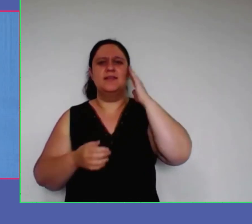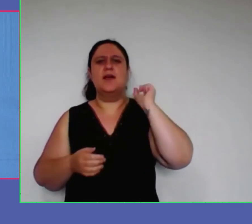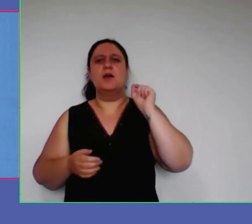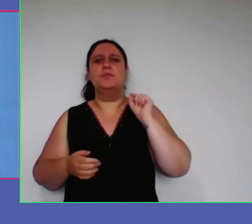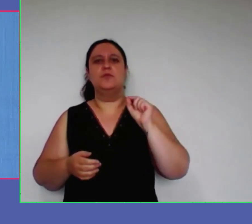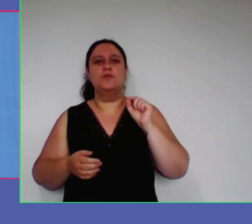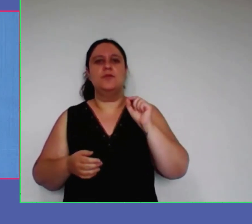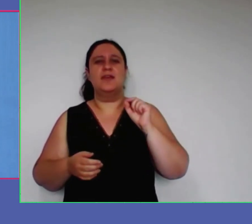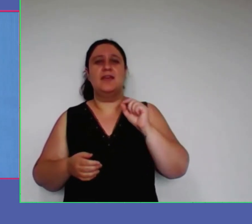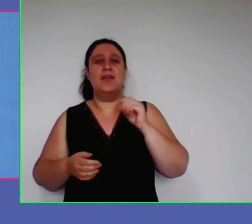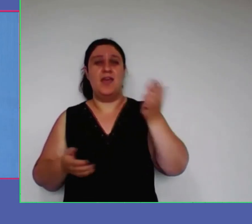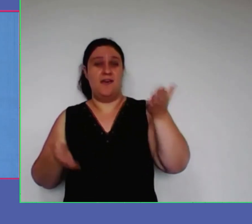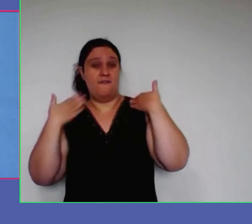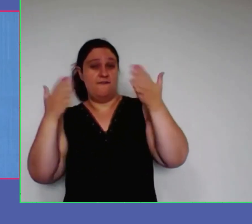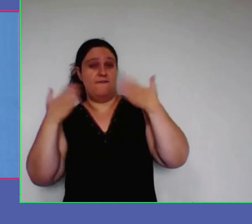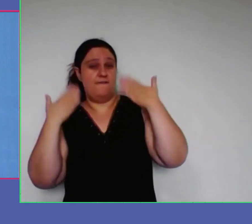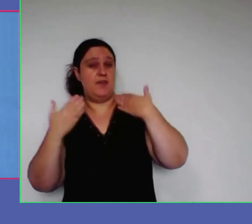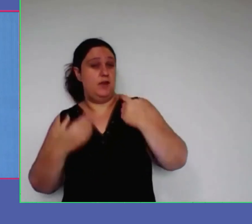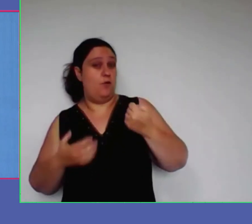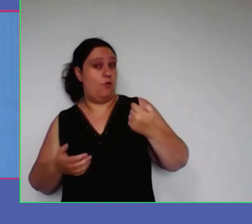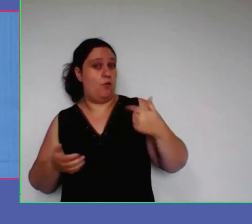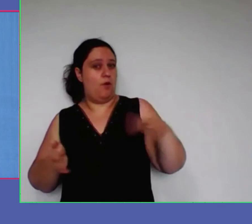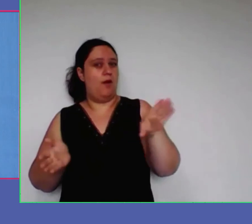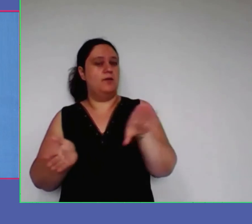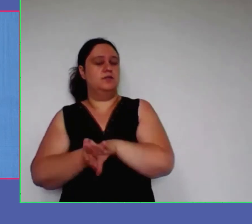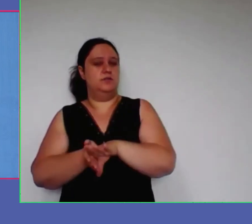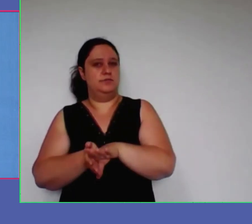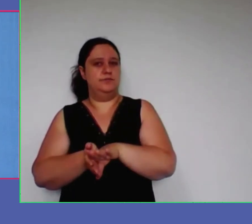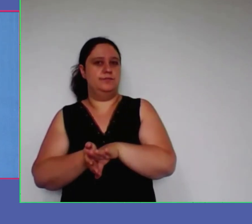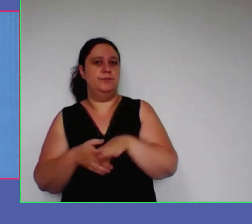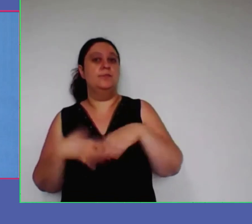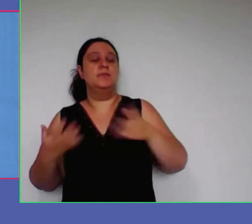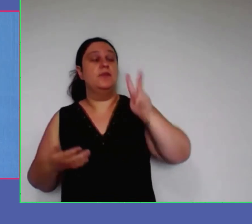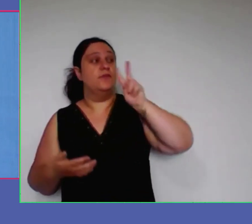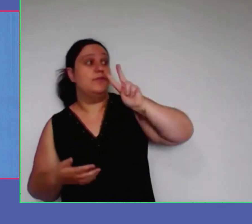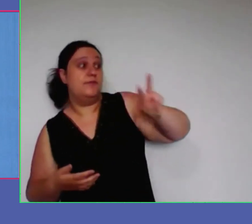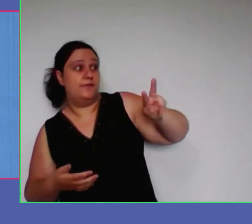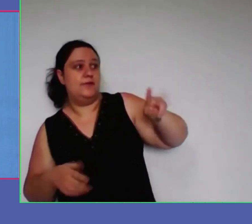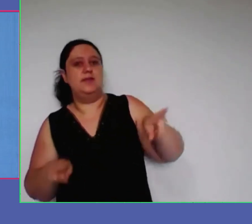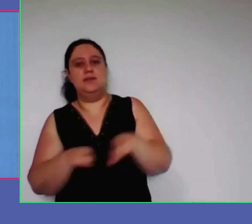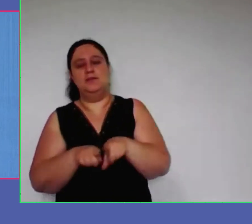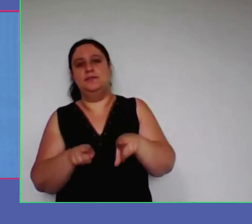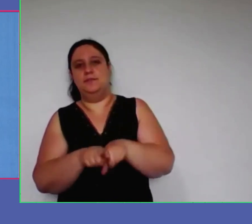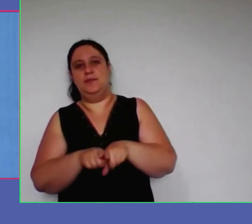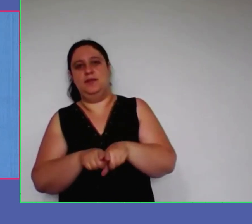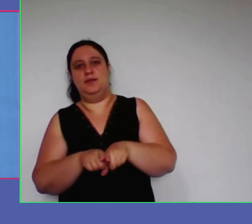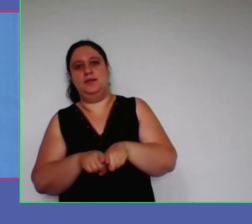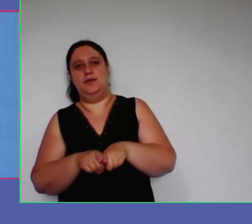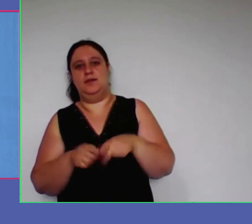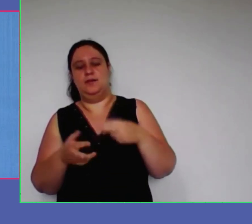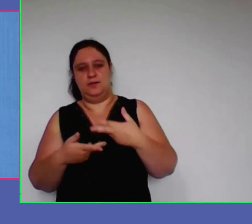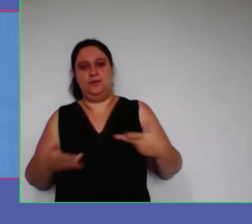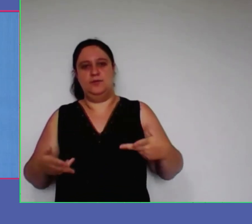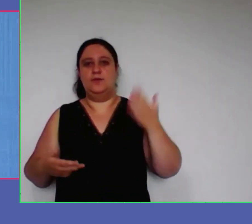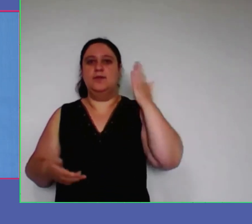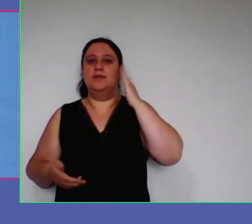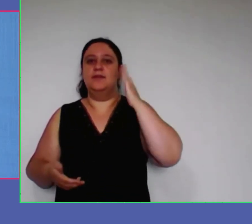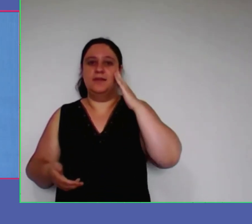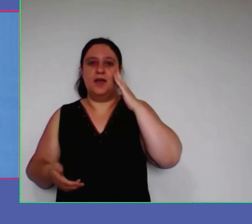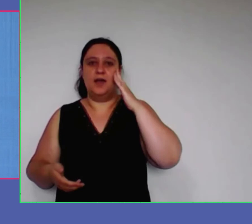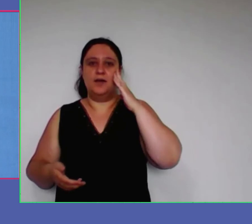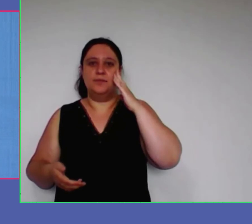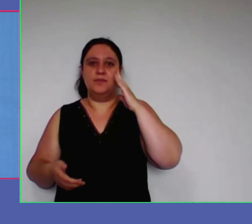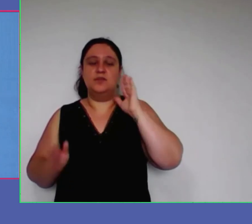Assim também vós, quando virdes todas essas coisas, sabeis que está próximo às portas. Eu não vou ler